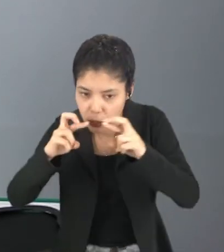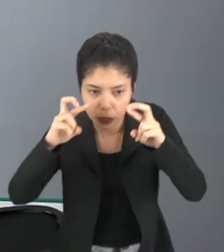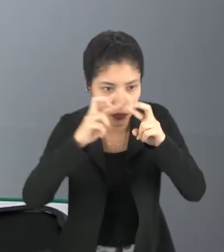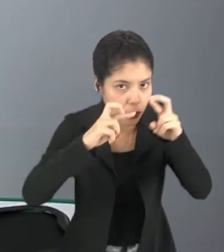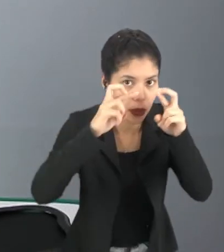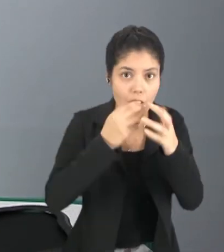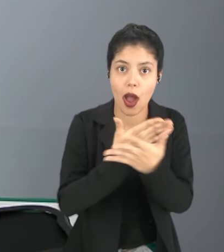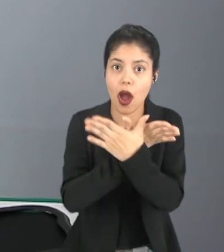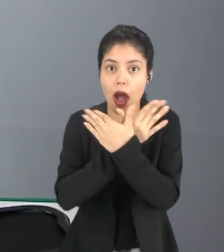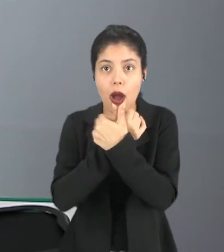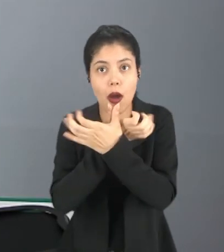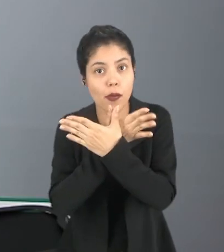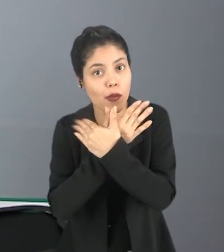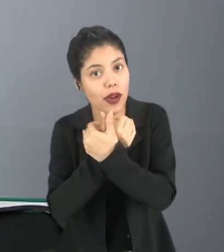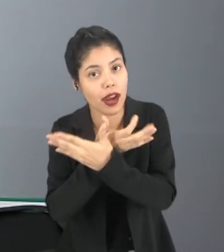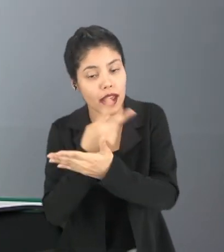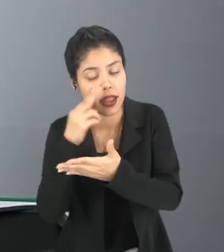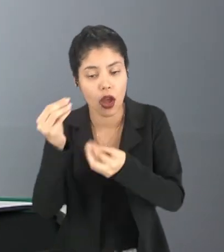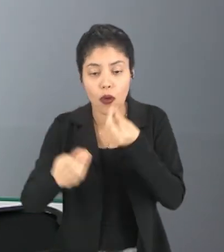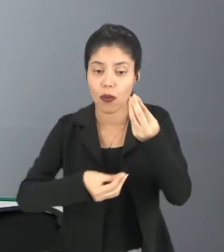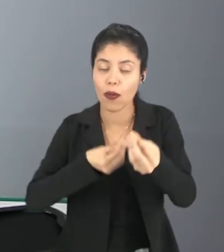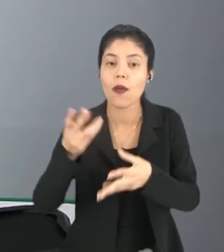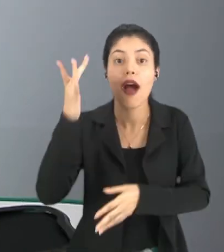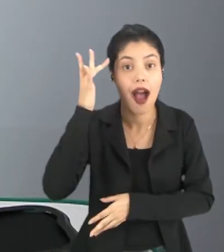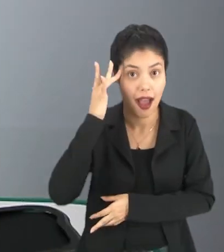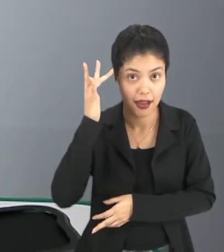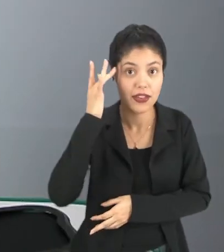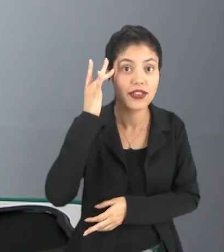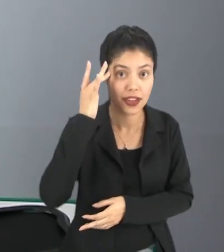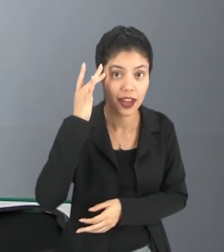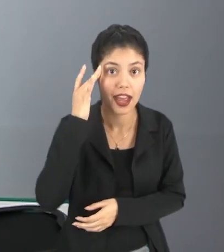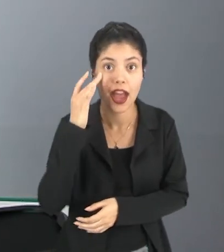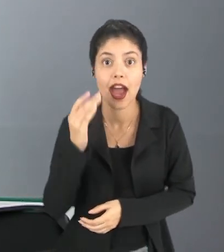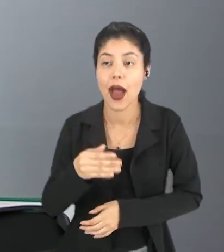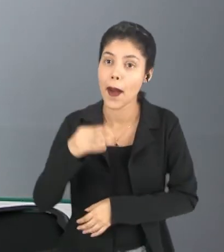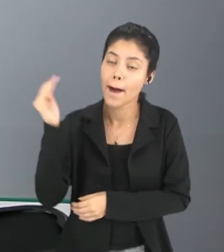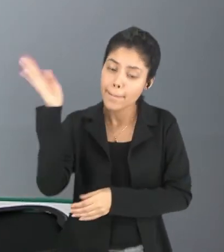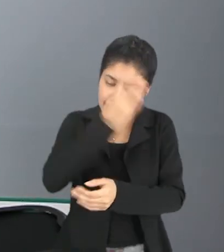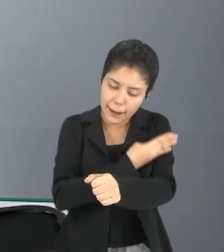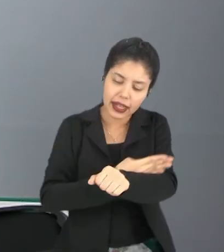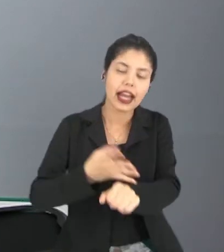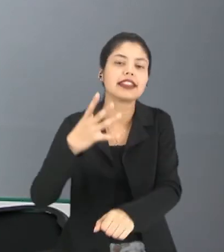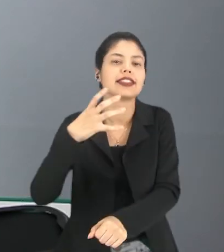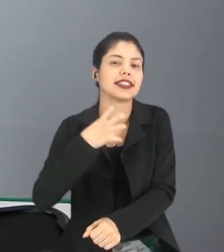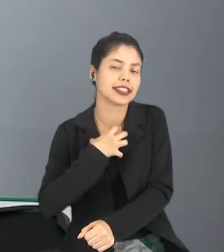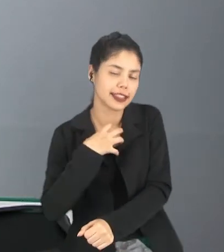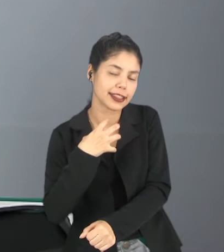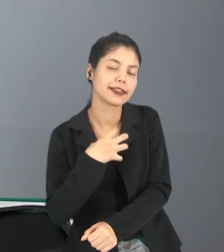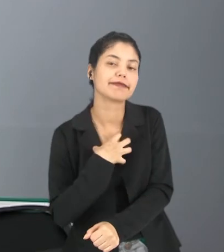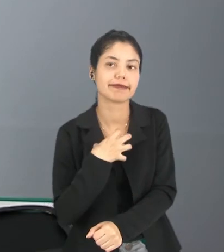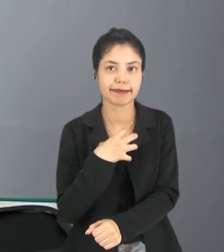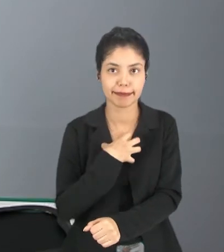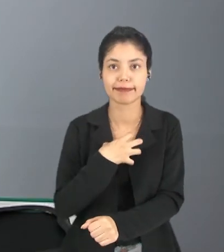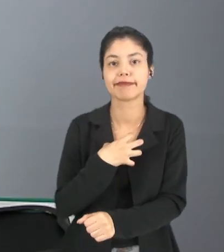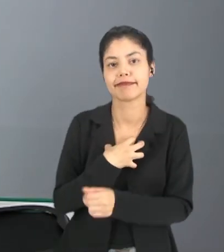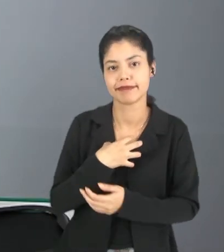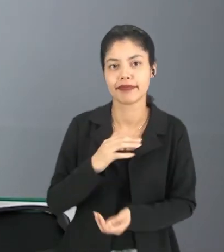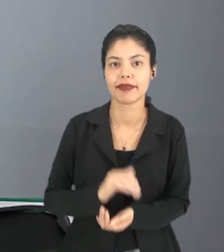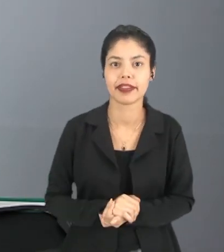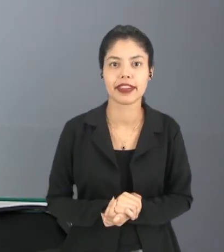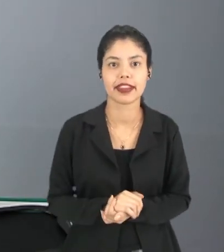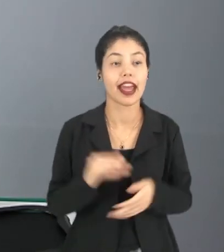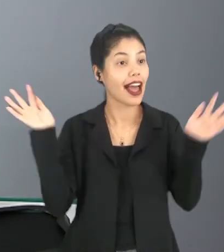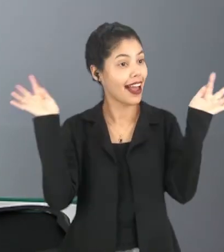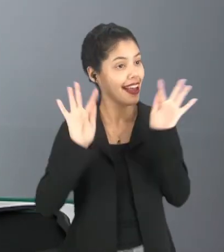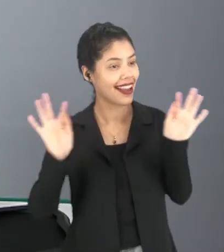borboletas. Ele falou como ele acha que as borboletas brancas, ele sente que elas são